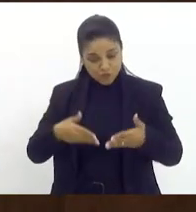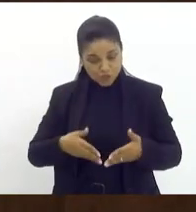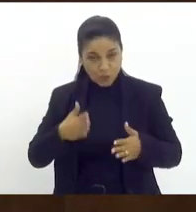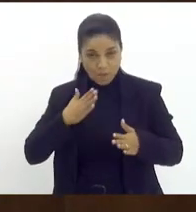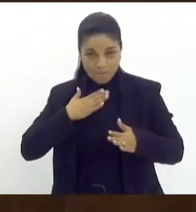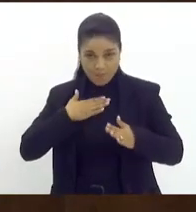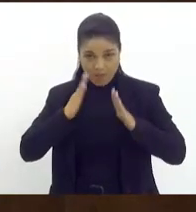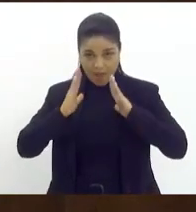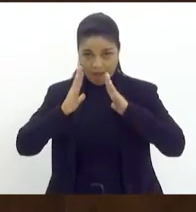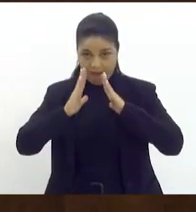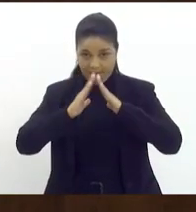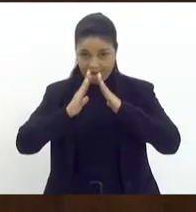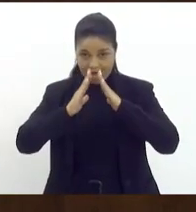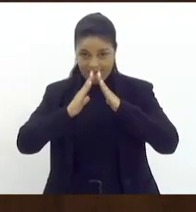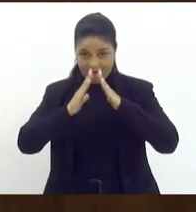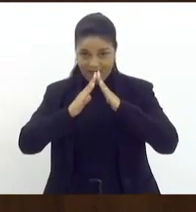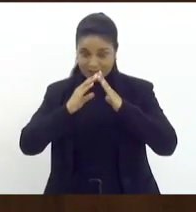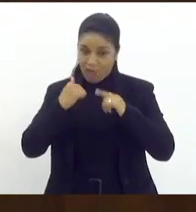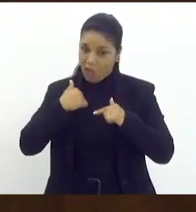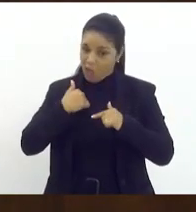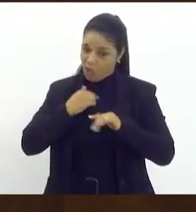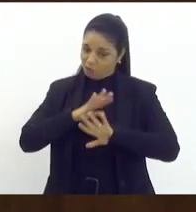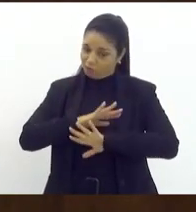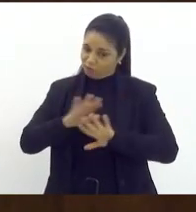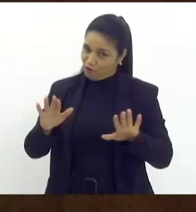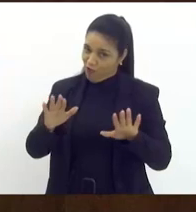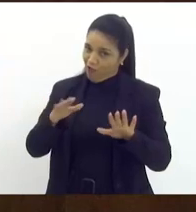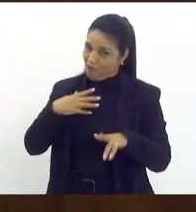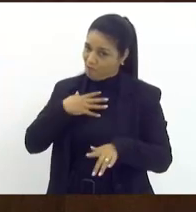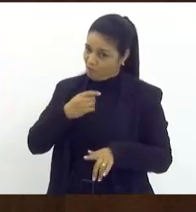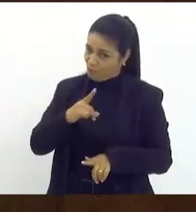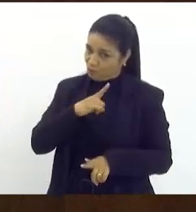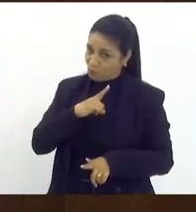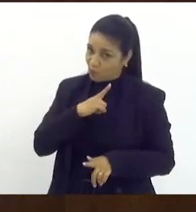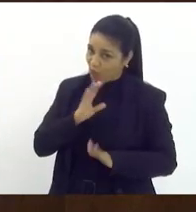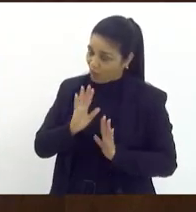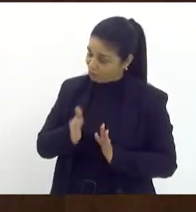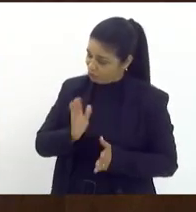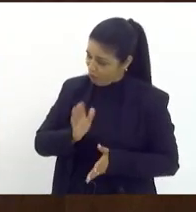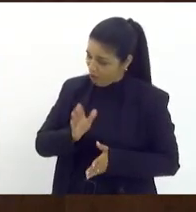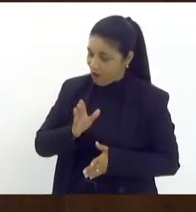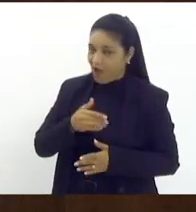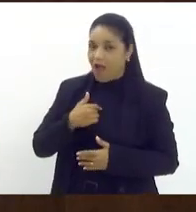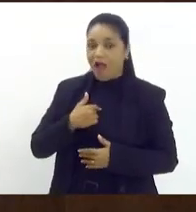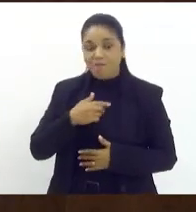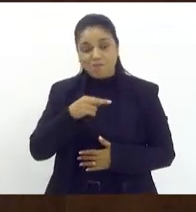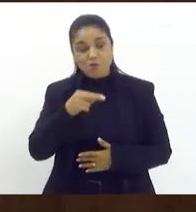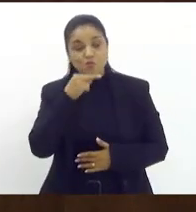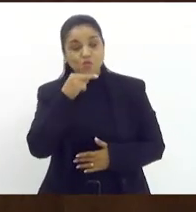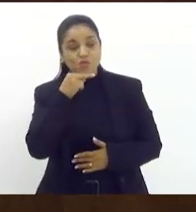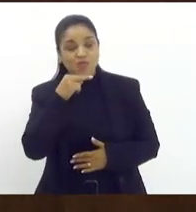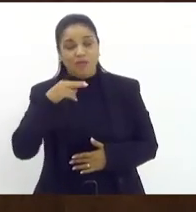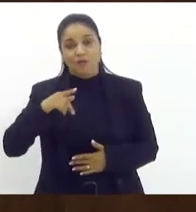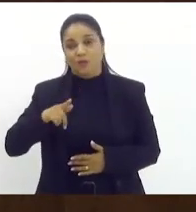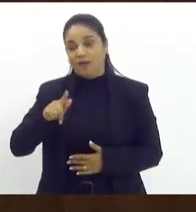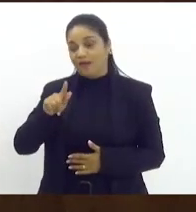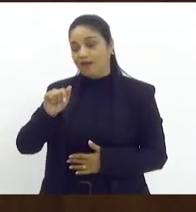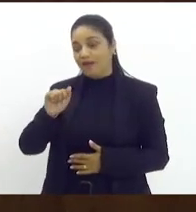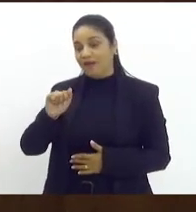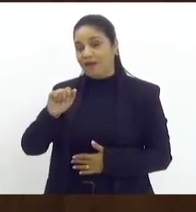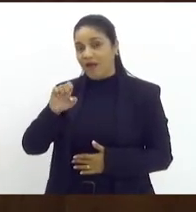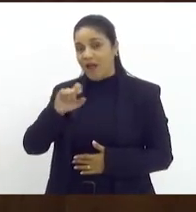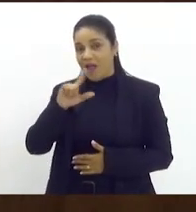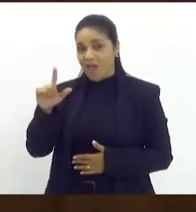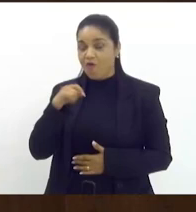e eu não tô mais em processo de produção e osso meu neto Gael fala assim